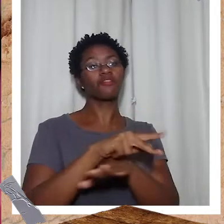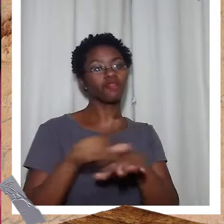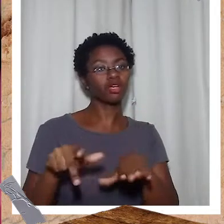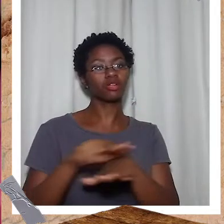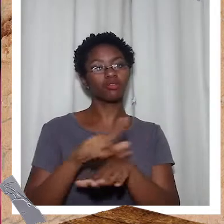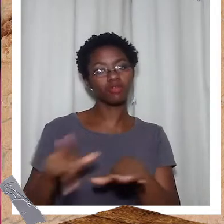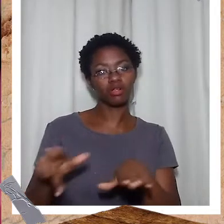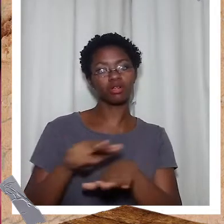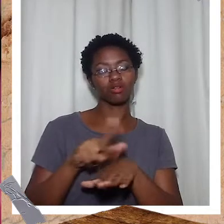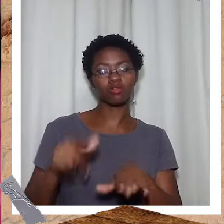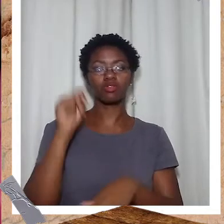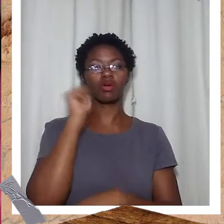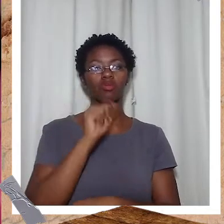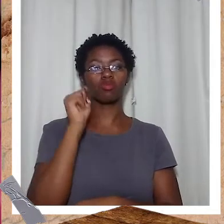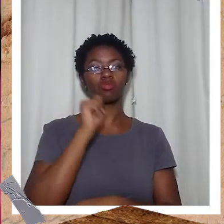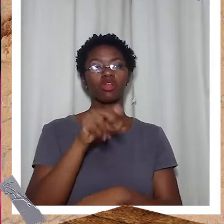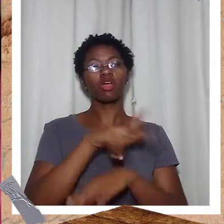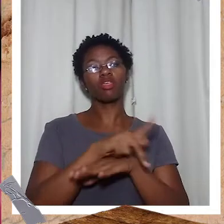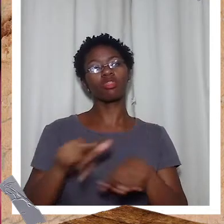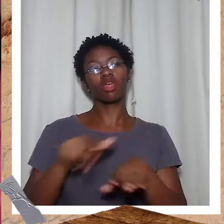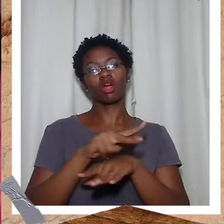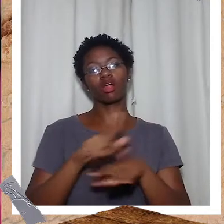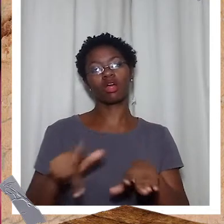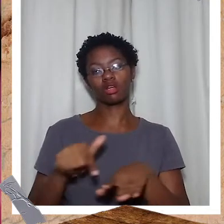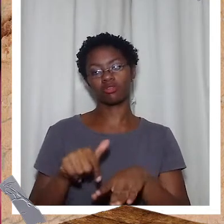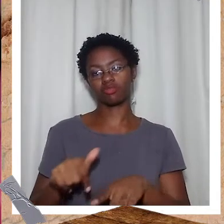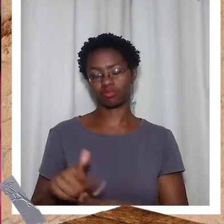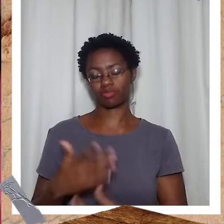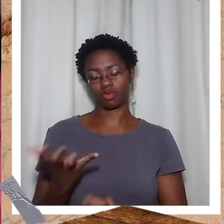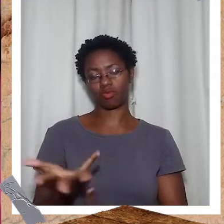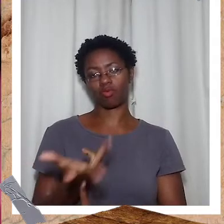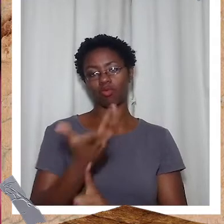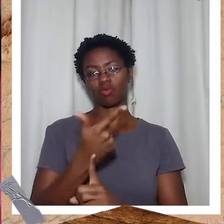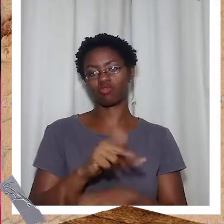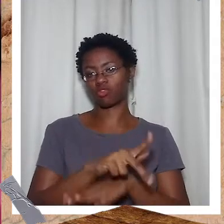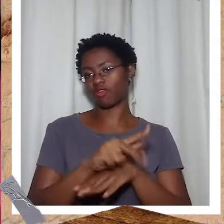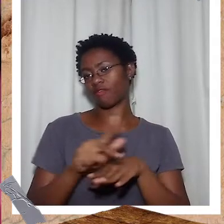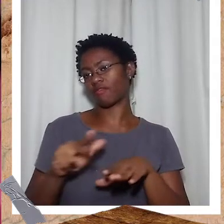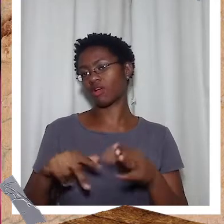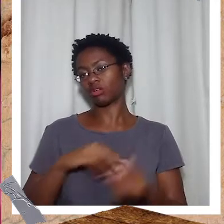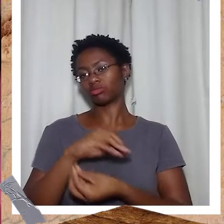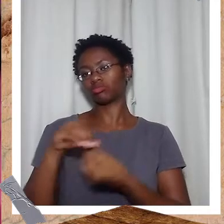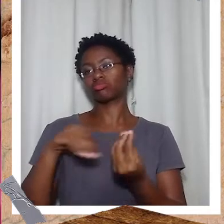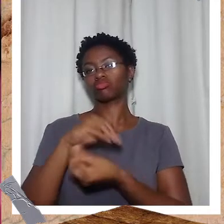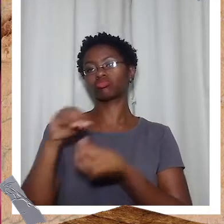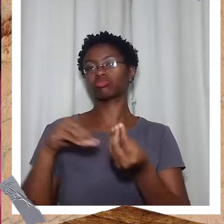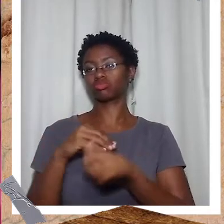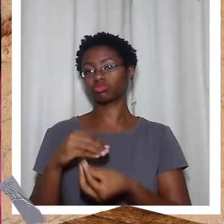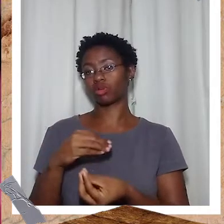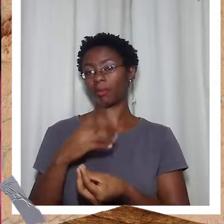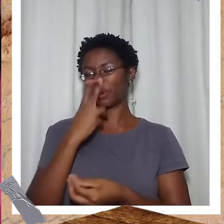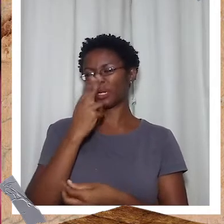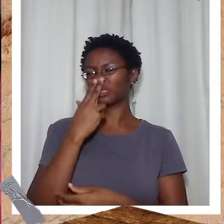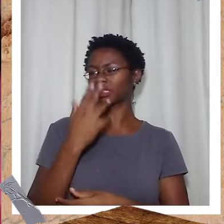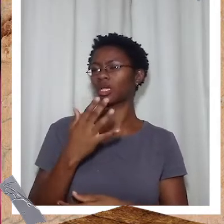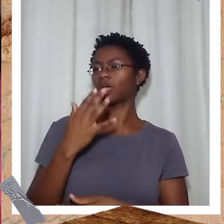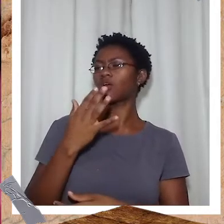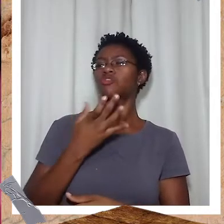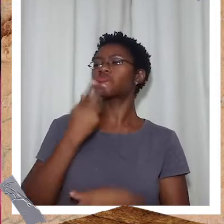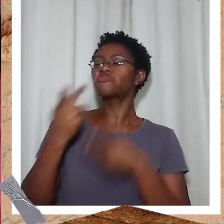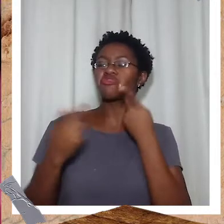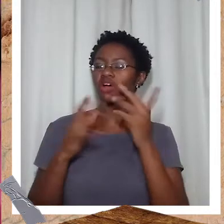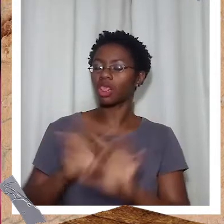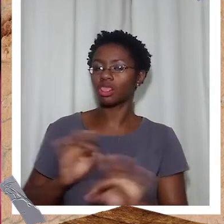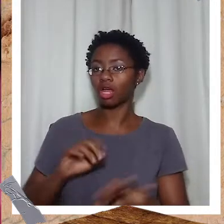né? A Carolina como uma mulher múltipla, e aí uma artista múltipla, como você mencionou. É pouco conhecido ou pouco mencionado o fato de Carolina, além de